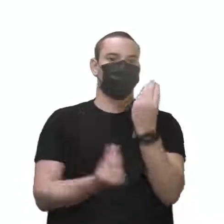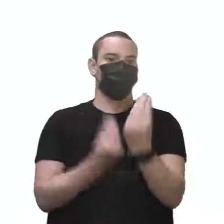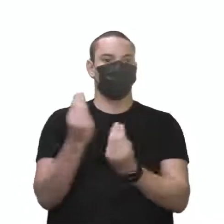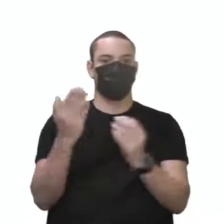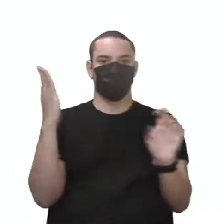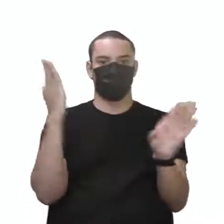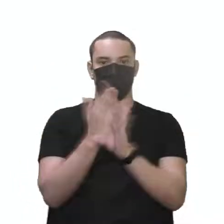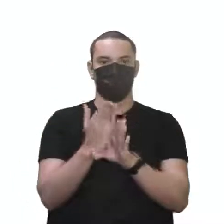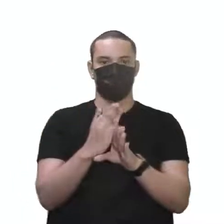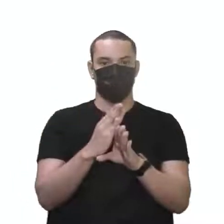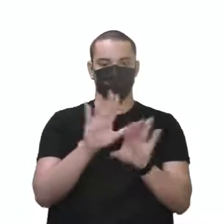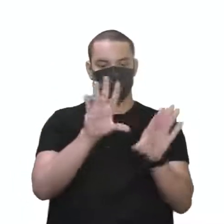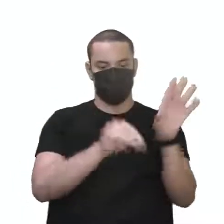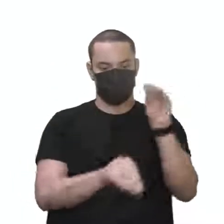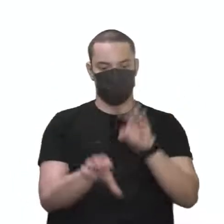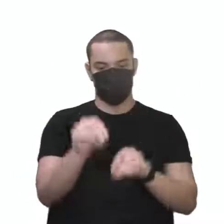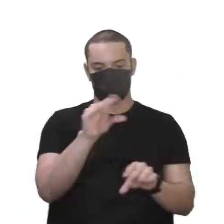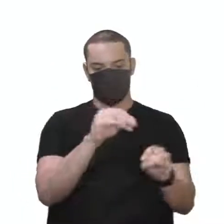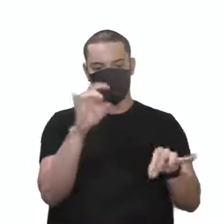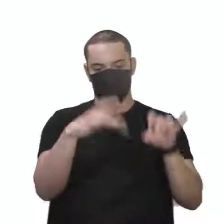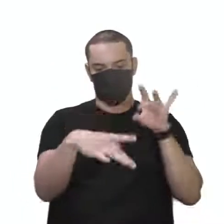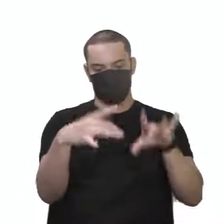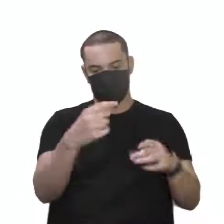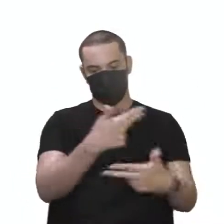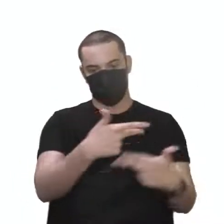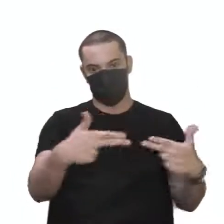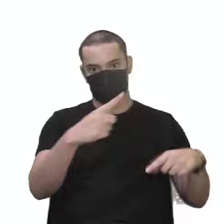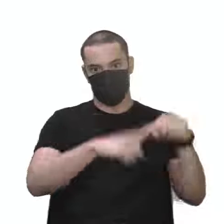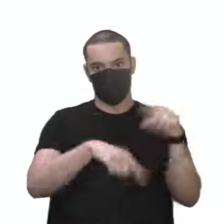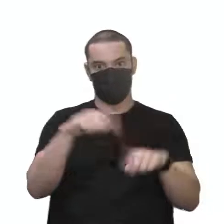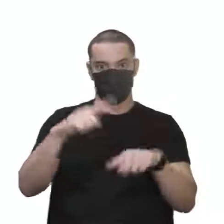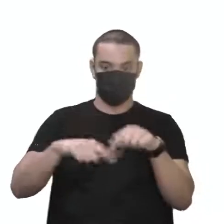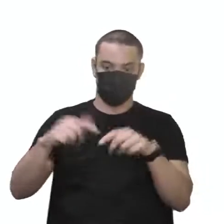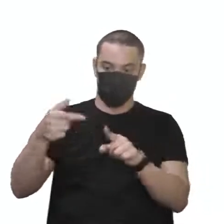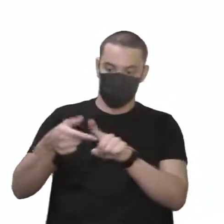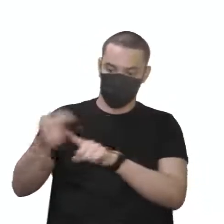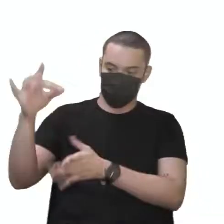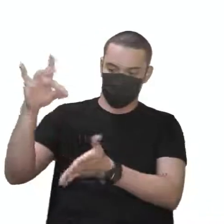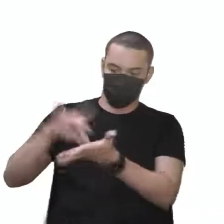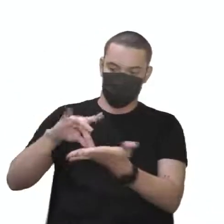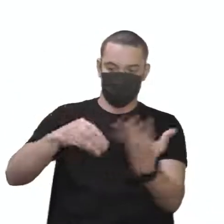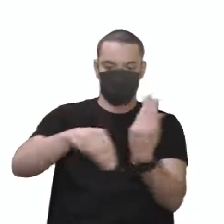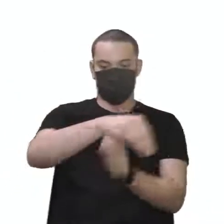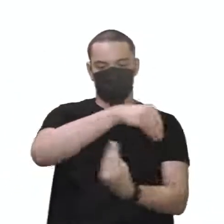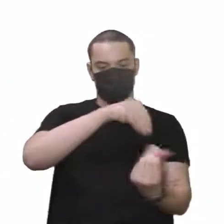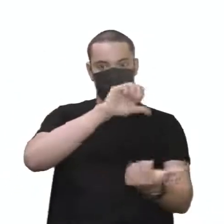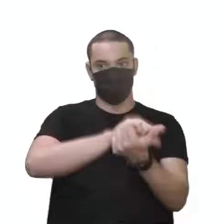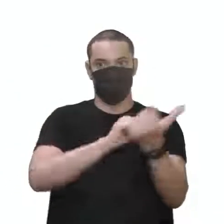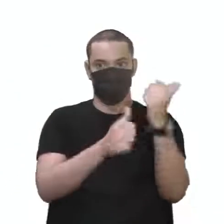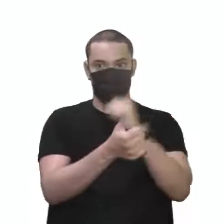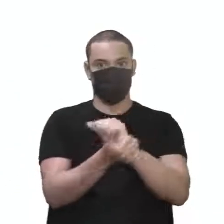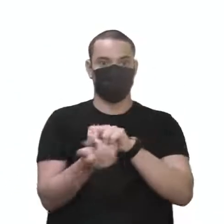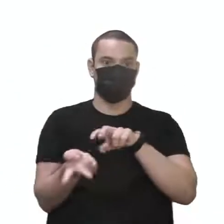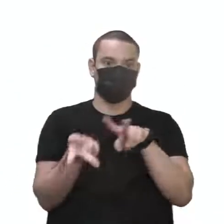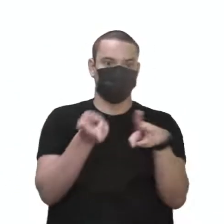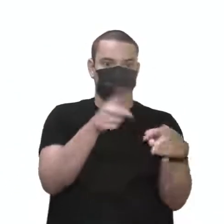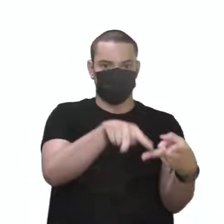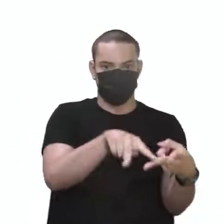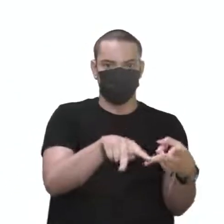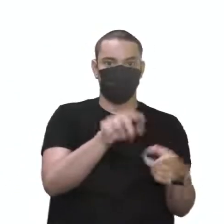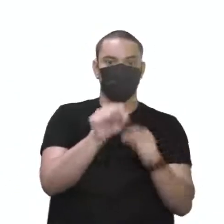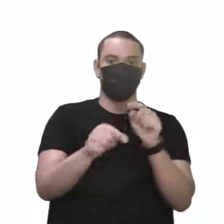produzido a partir da manipulação do milho original, com a transferência para este de um gene